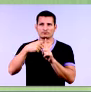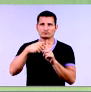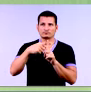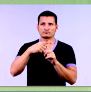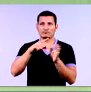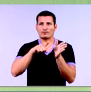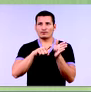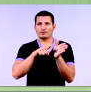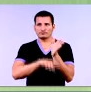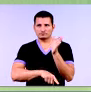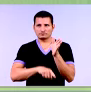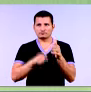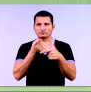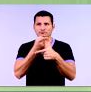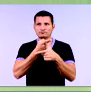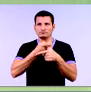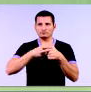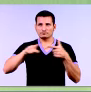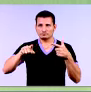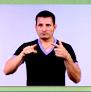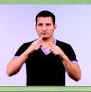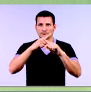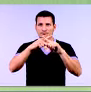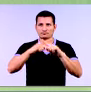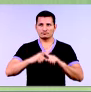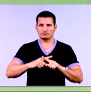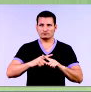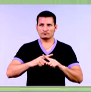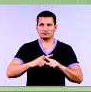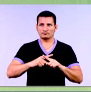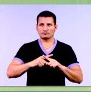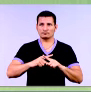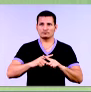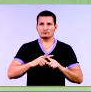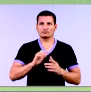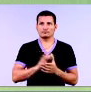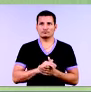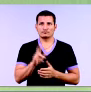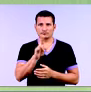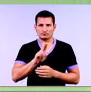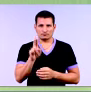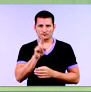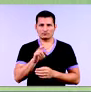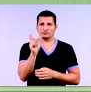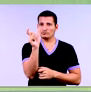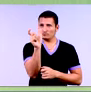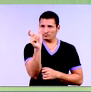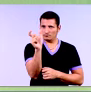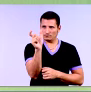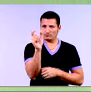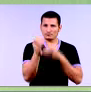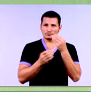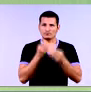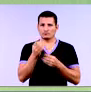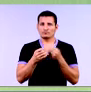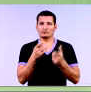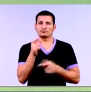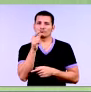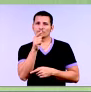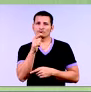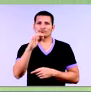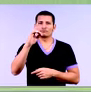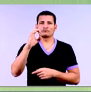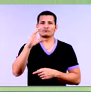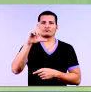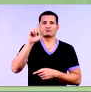subtração, divisão e multiplicação. Utilizando variáveis, como nós vamos declarar esse